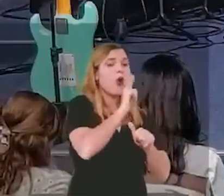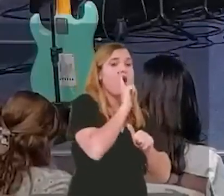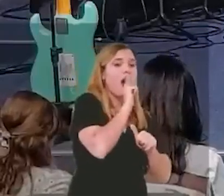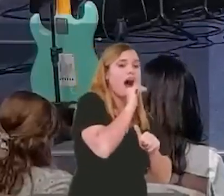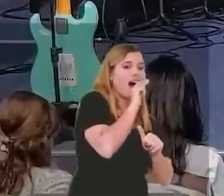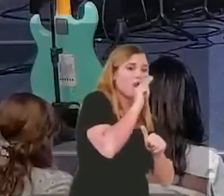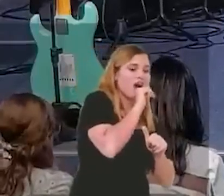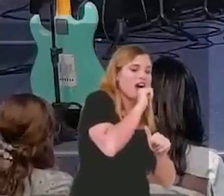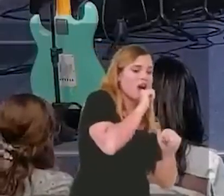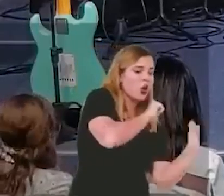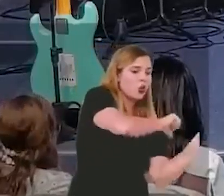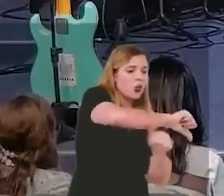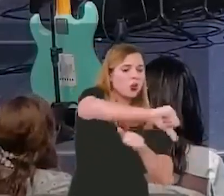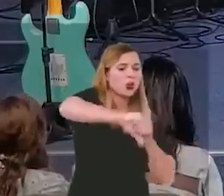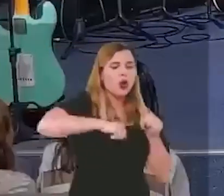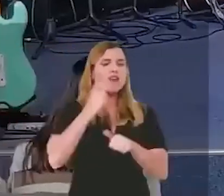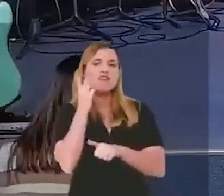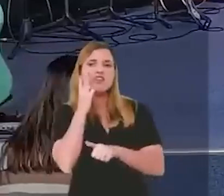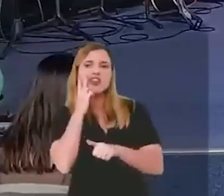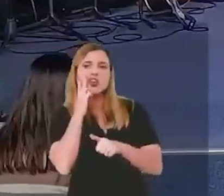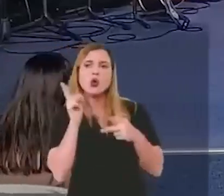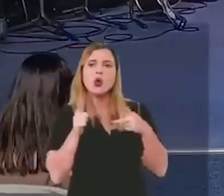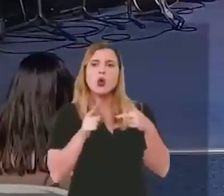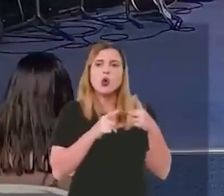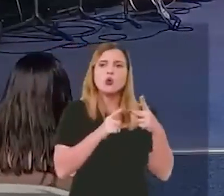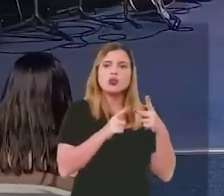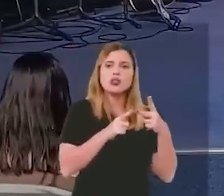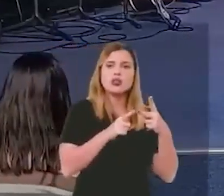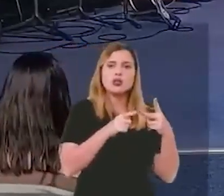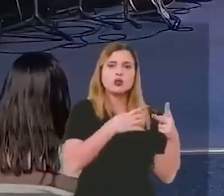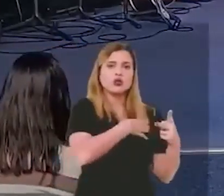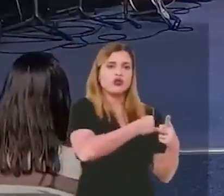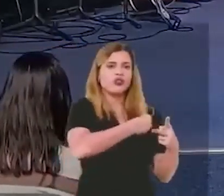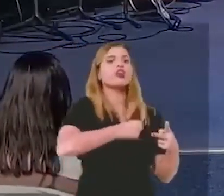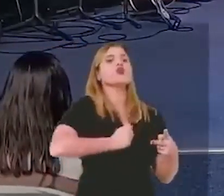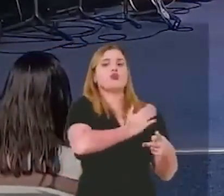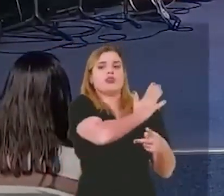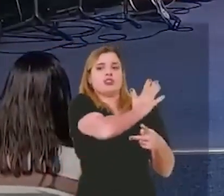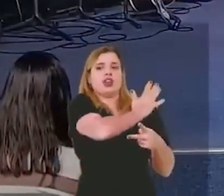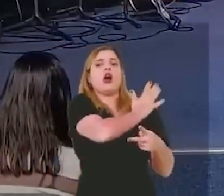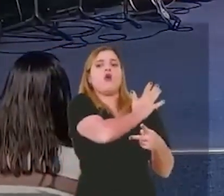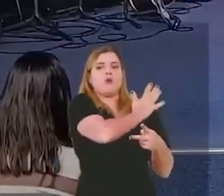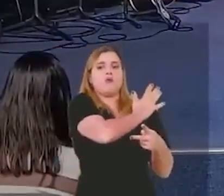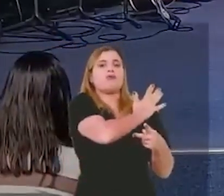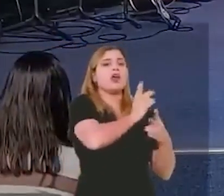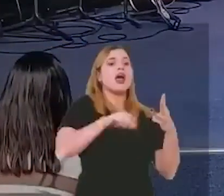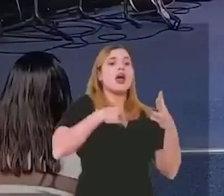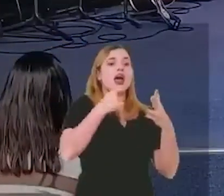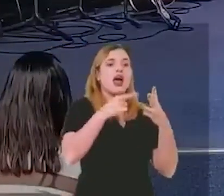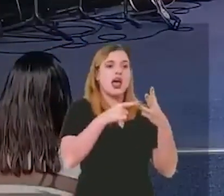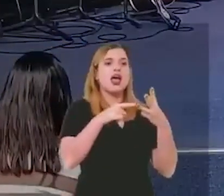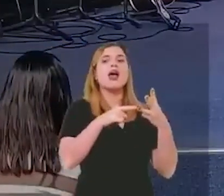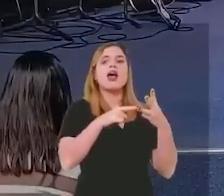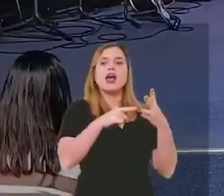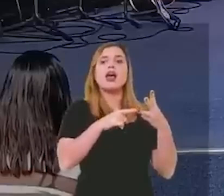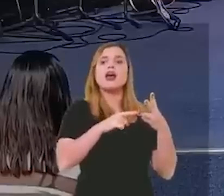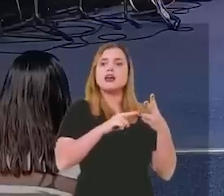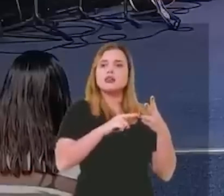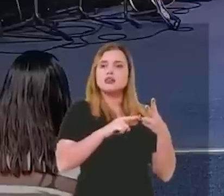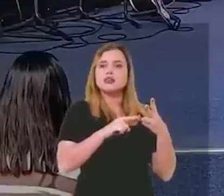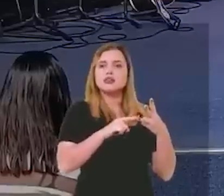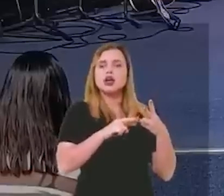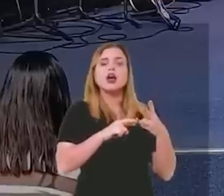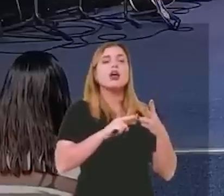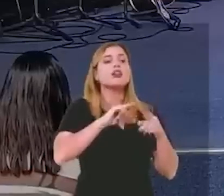o filho do oficial. Terceiro milagre, capítulo 5, ele cura o paralítico de Betesda. Quarto milagre, capítulo 6,